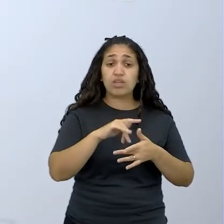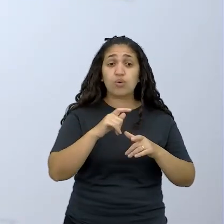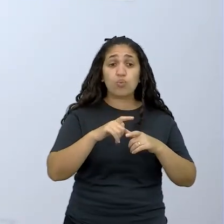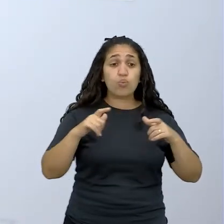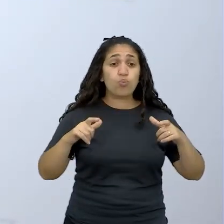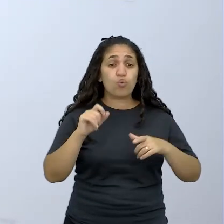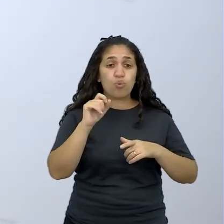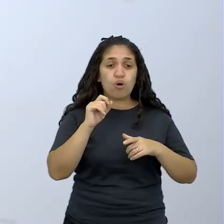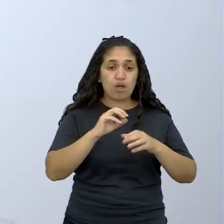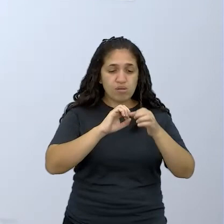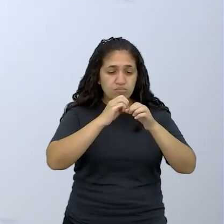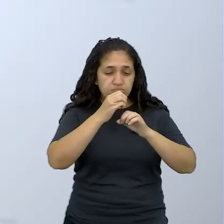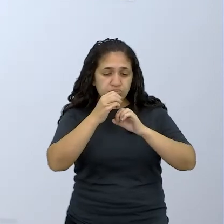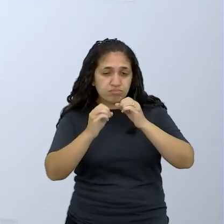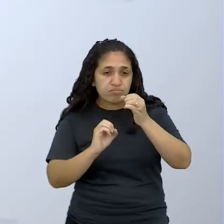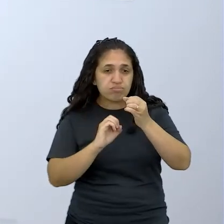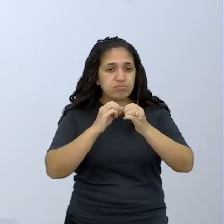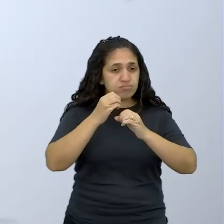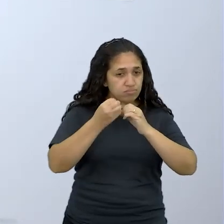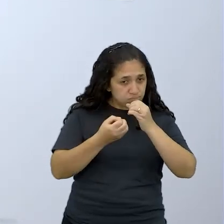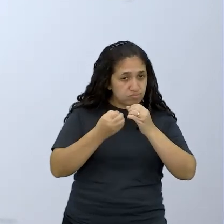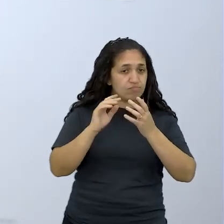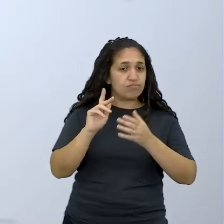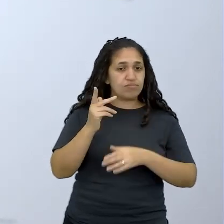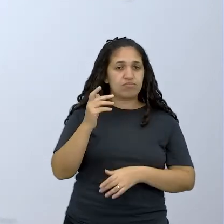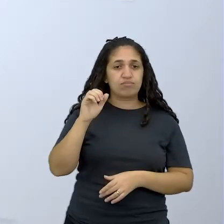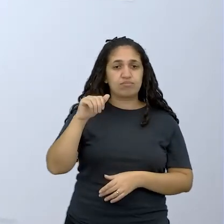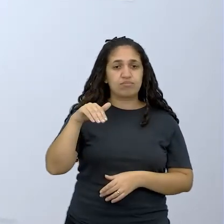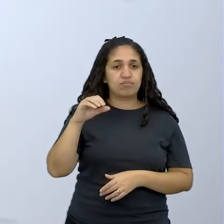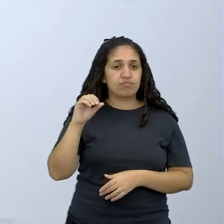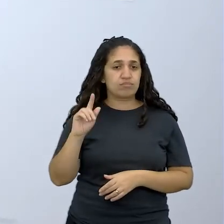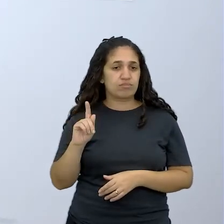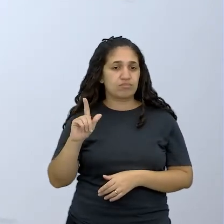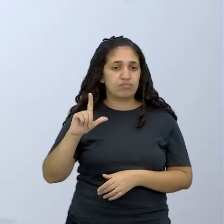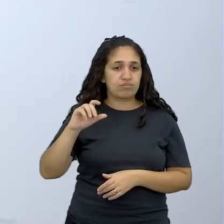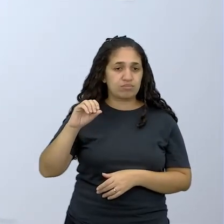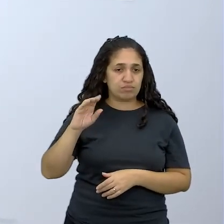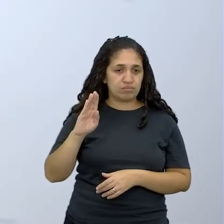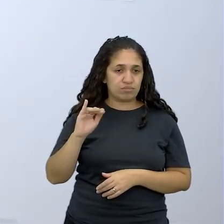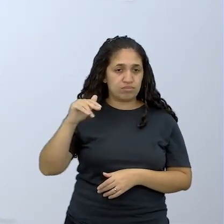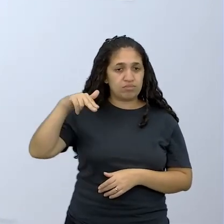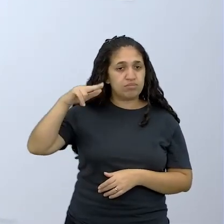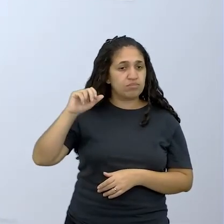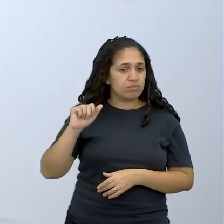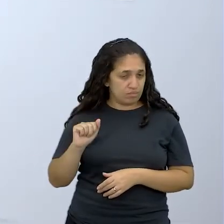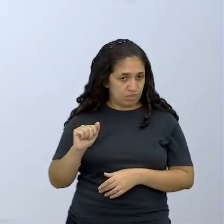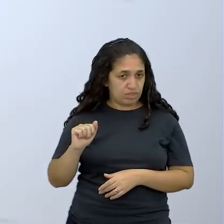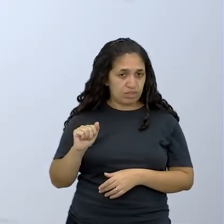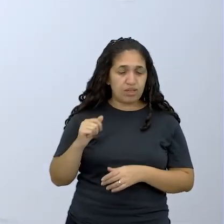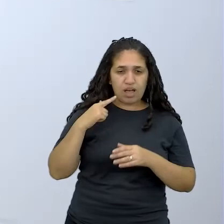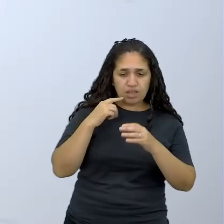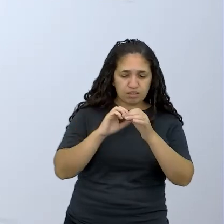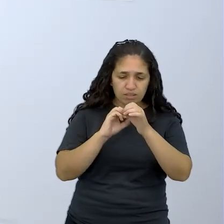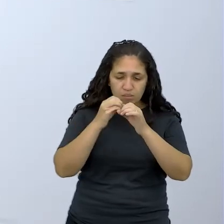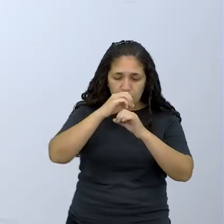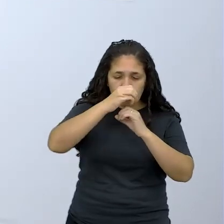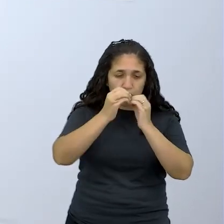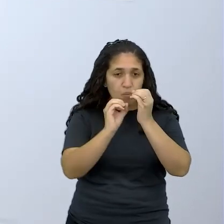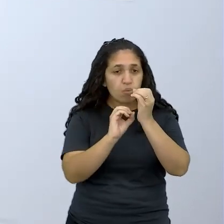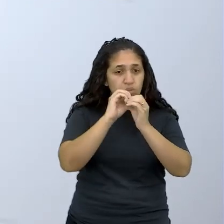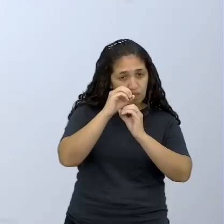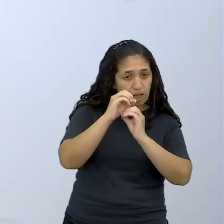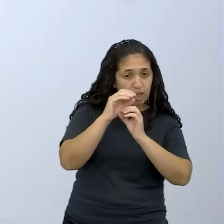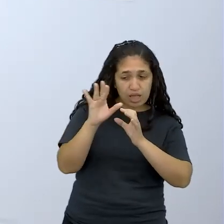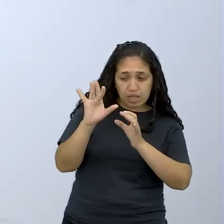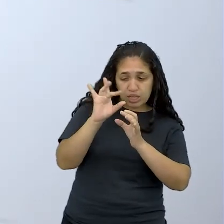grandes moléculas de hemoglobina, e essas moléculas de hemoglobina, elas